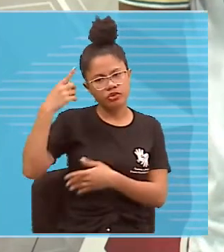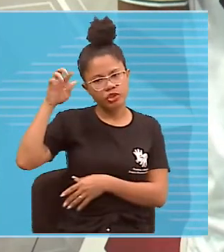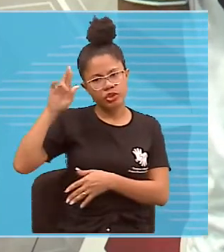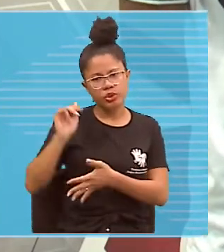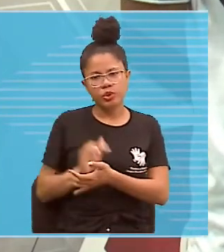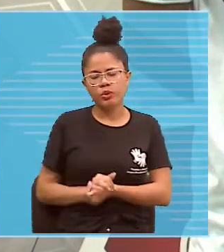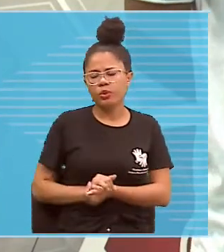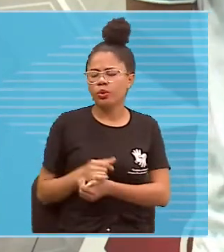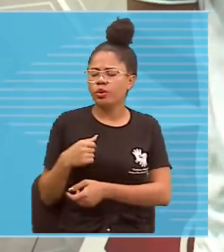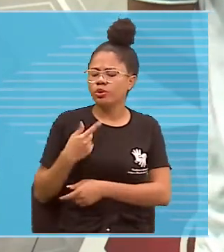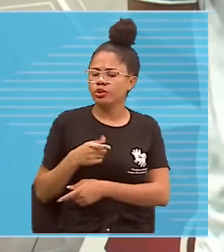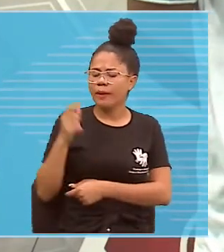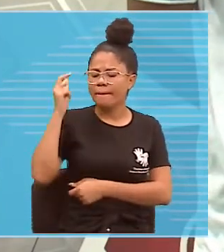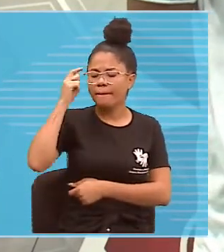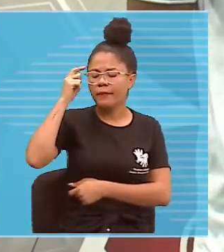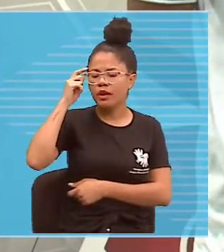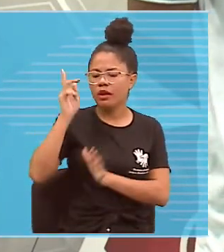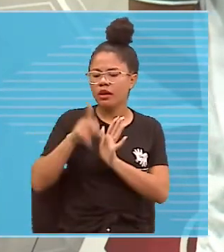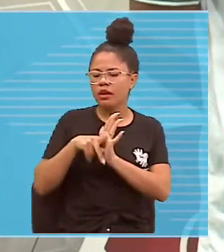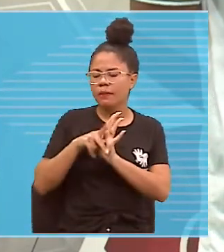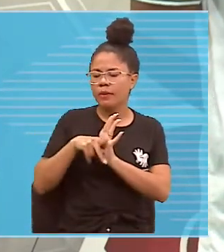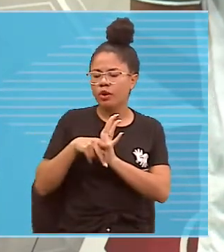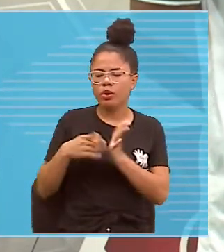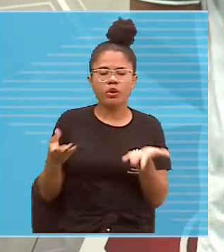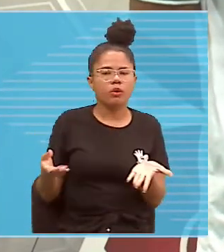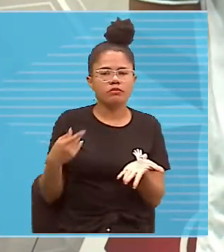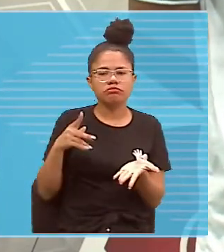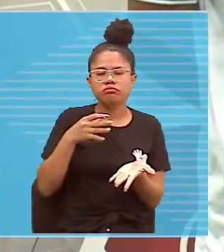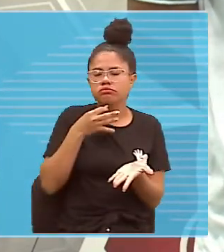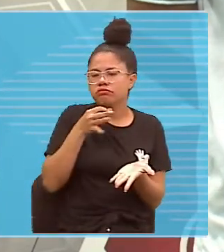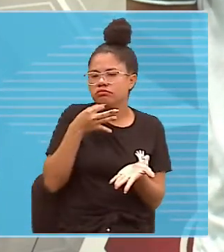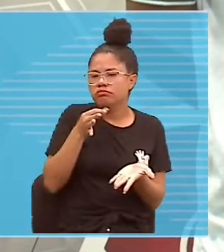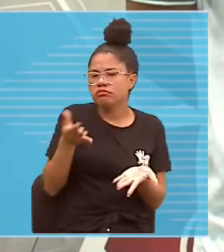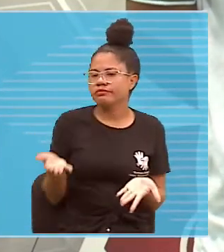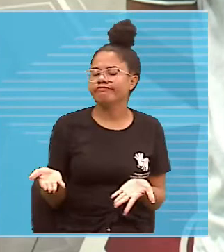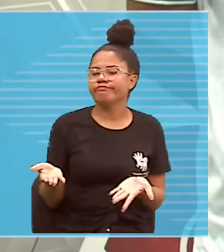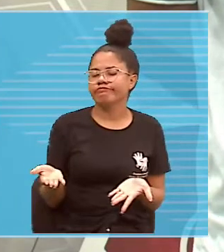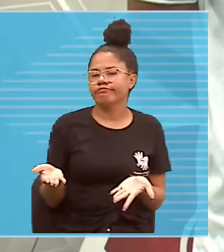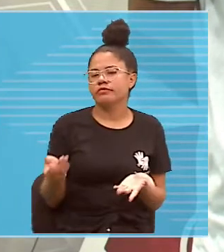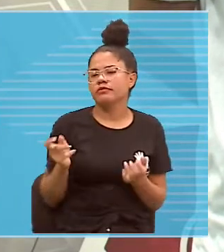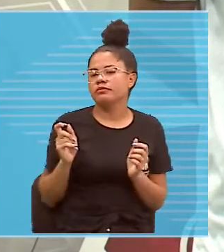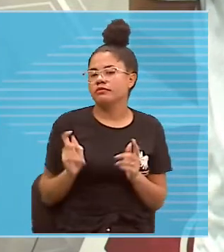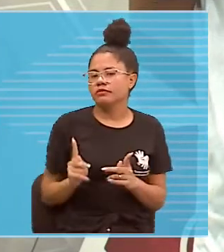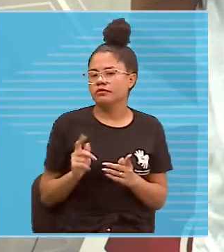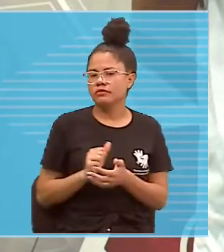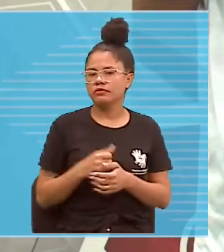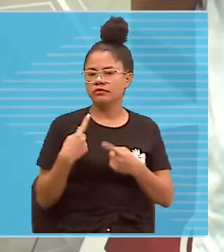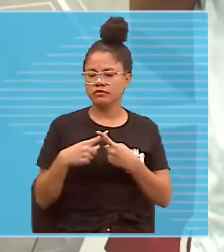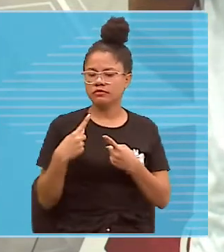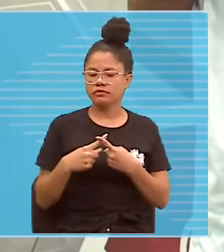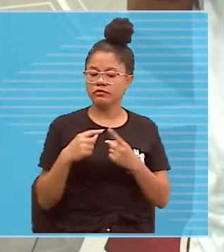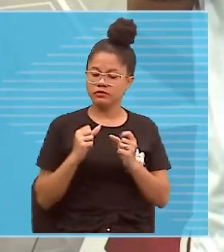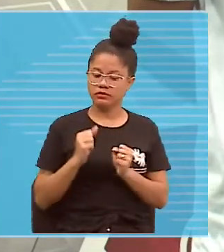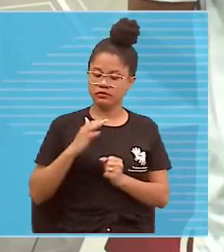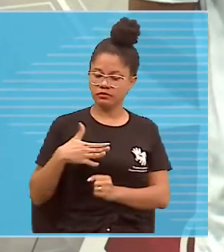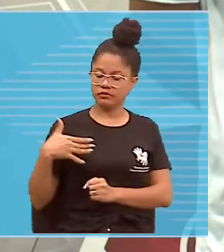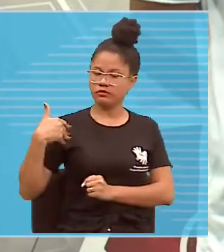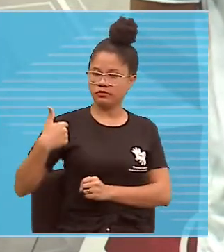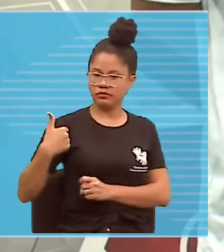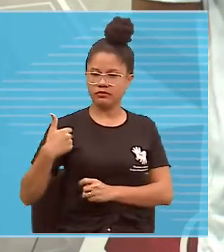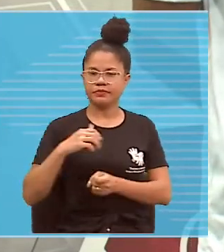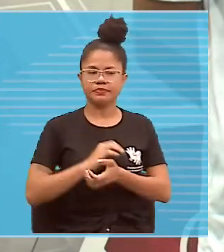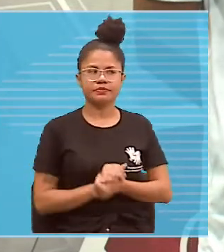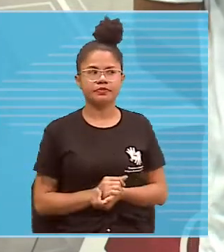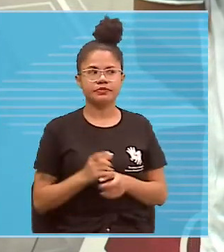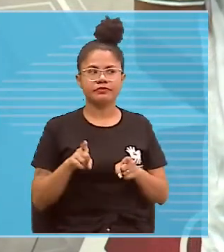Né? Converse com professores, faça assim aquela mobilização, porque as coisas podem melhorar dessa forma. E ainda no